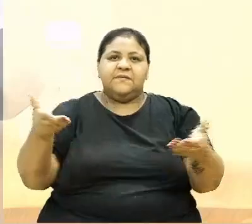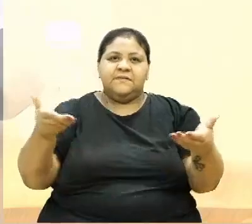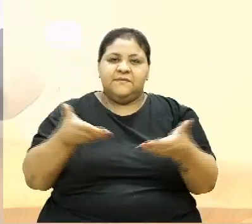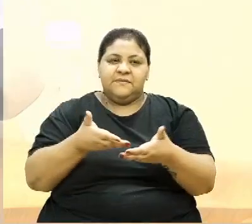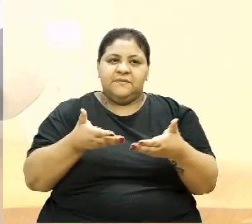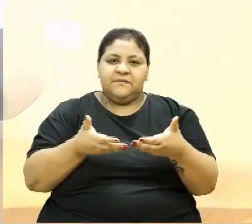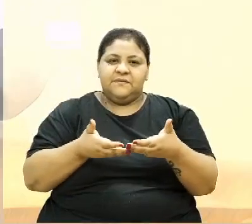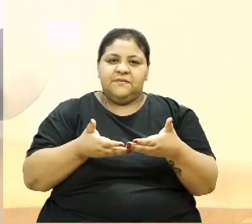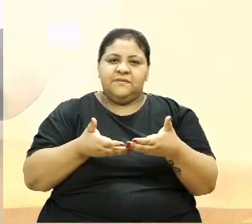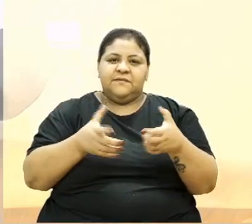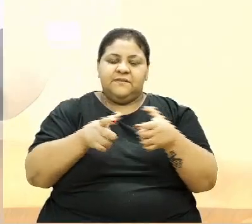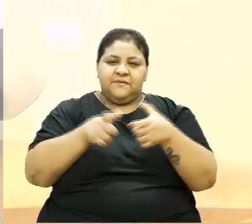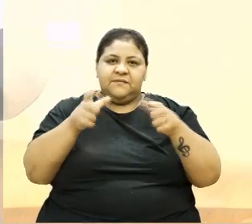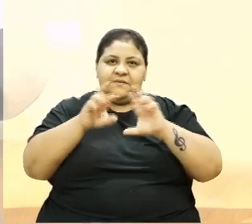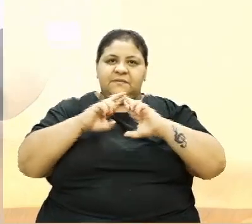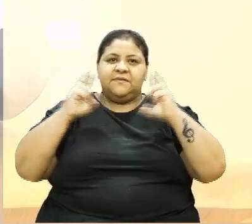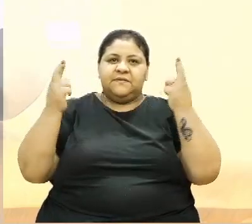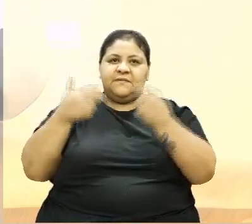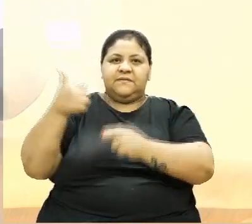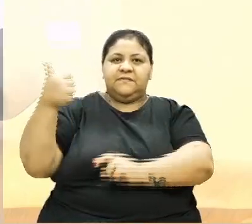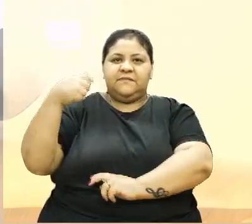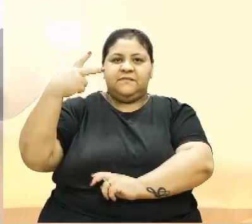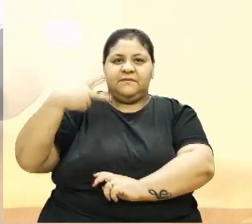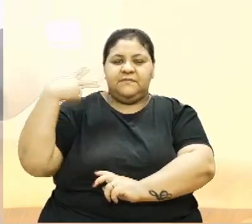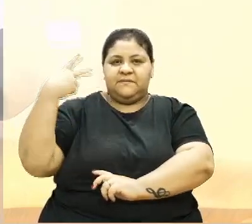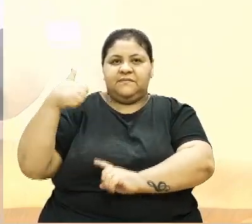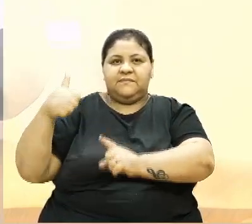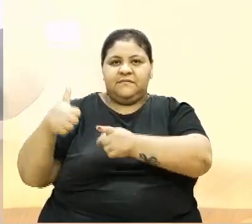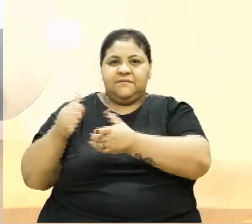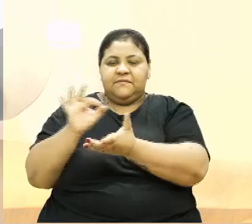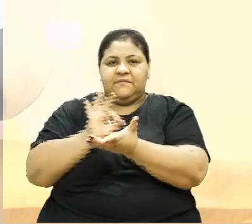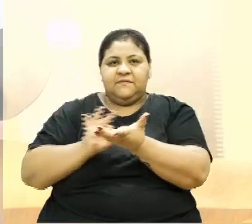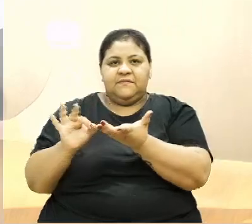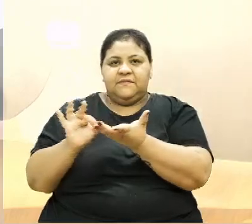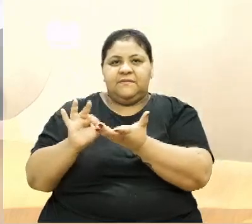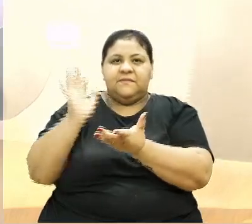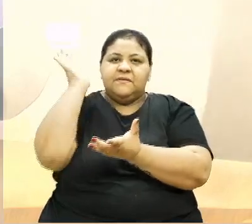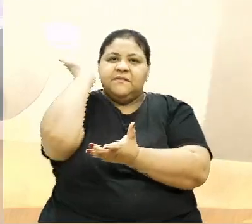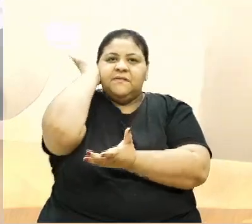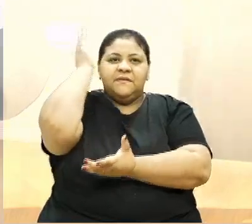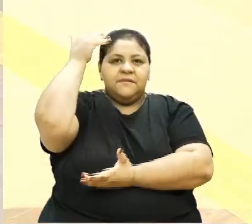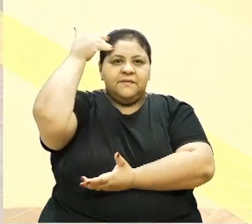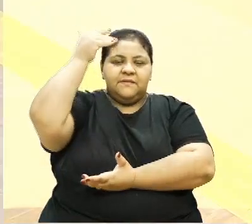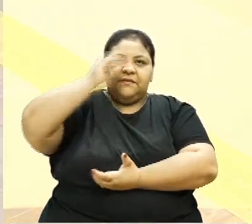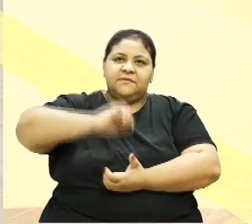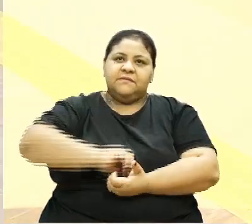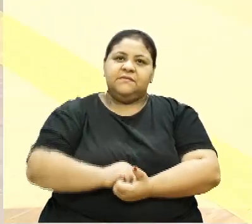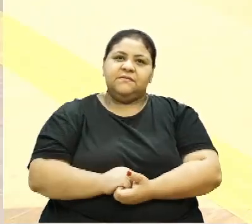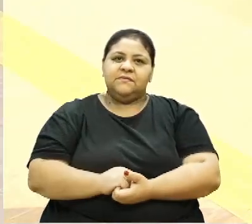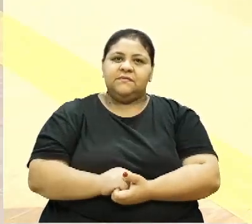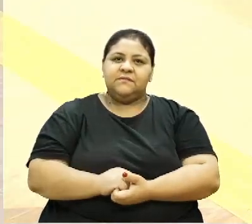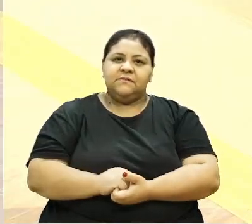O espaço do grande expediente, primeiro vereador inscrito, o vereador Felipe Gremel-Maier.